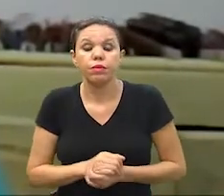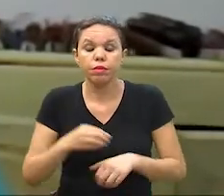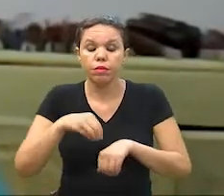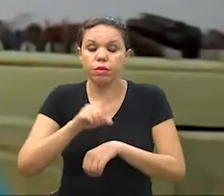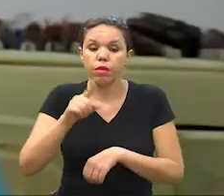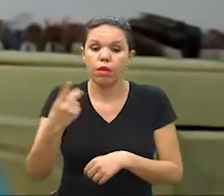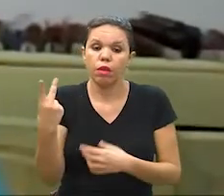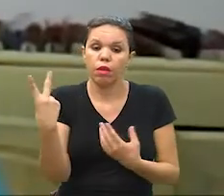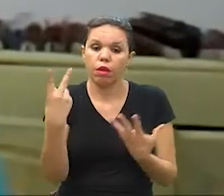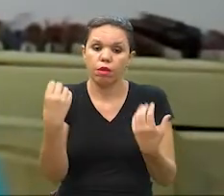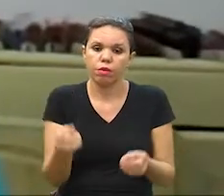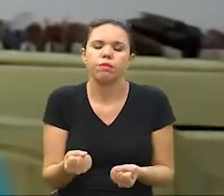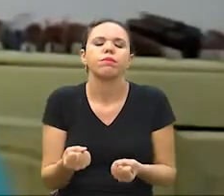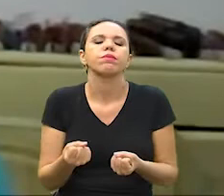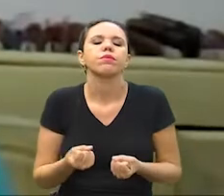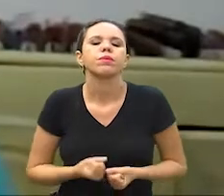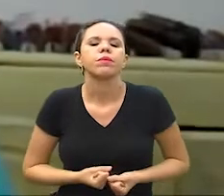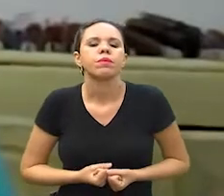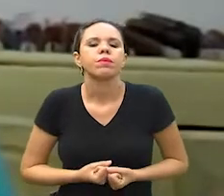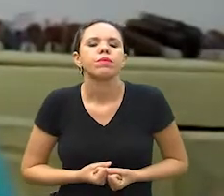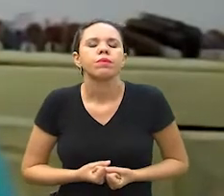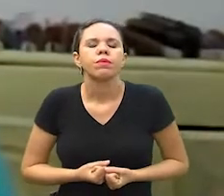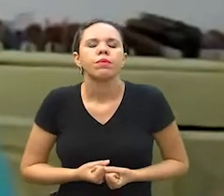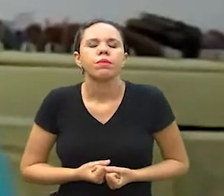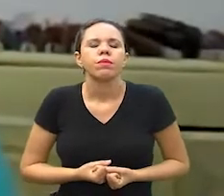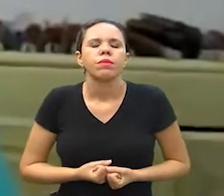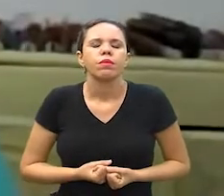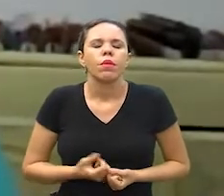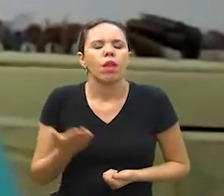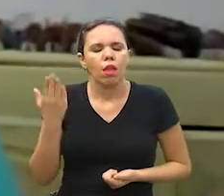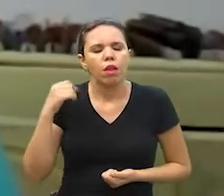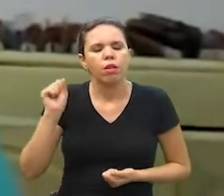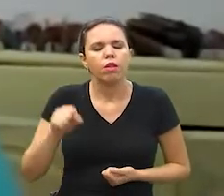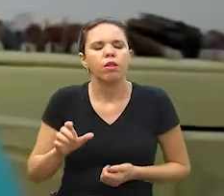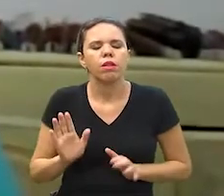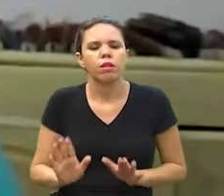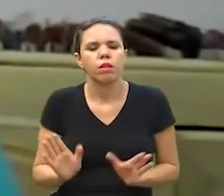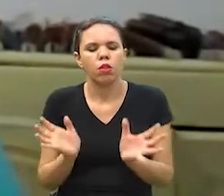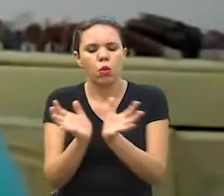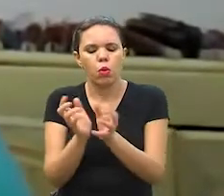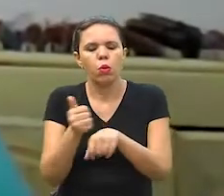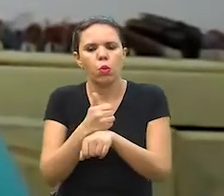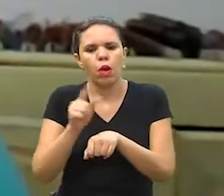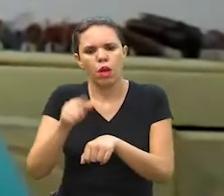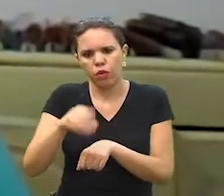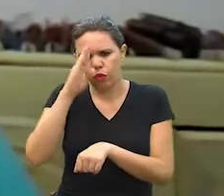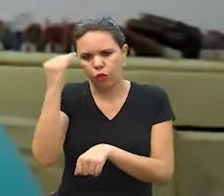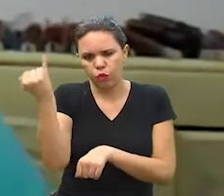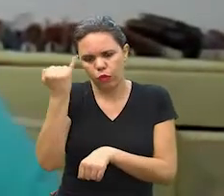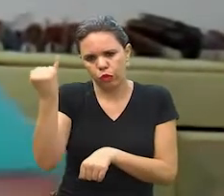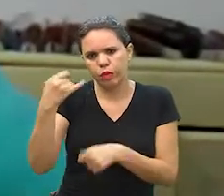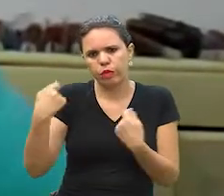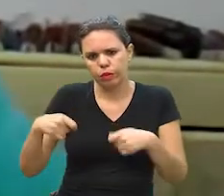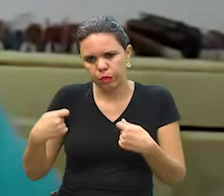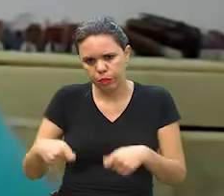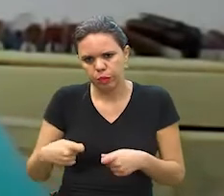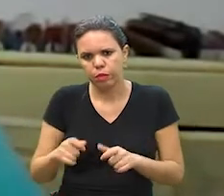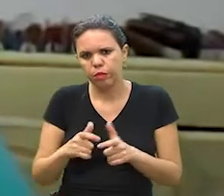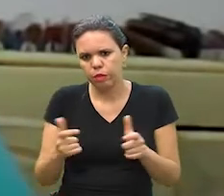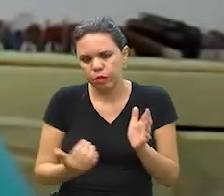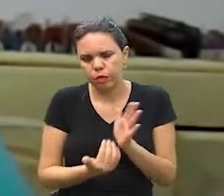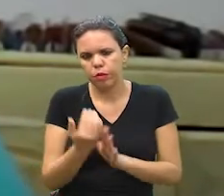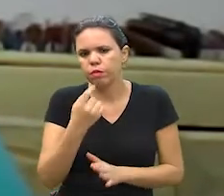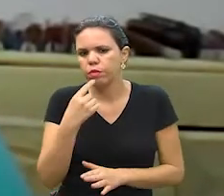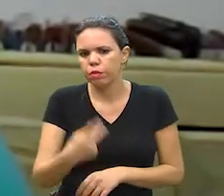levar em consideração, não é? Então, eu não tenho dúvida que o comitê ele é fundamental, ele precisa ser ampliado